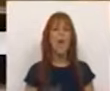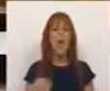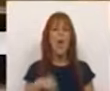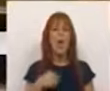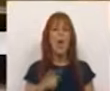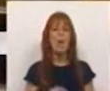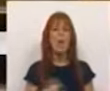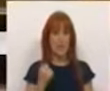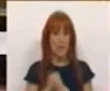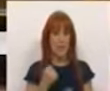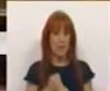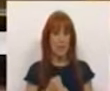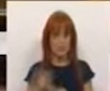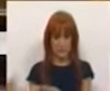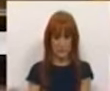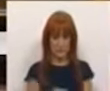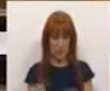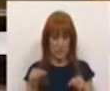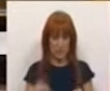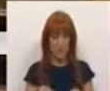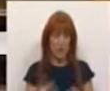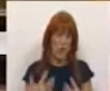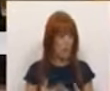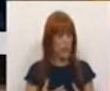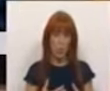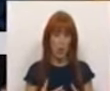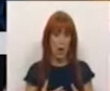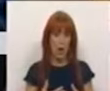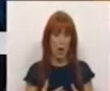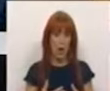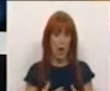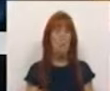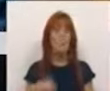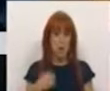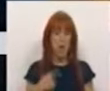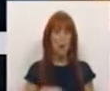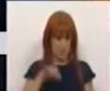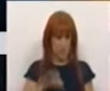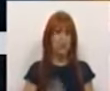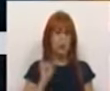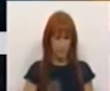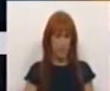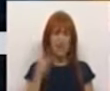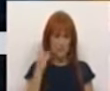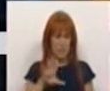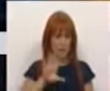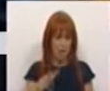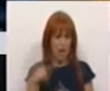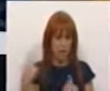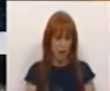A preocupação com o emprego que aqui trouxe é, sem dúvida, uma preocupação central da vida